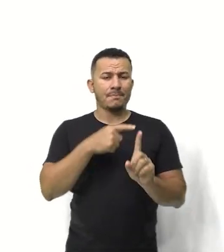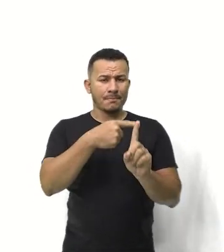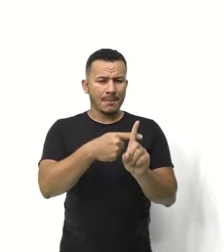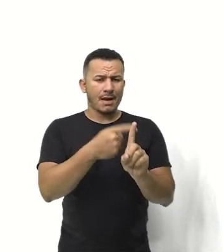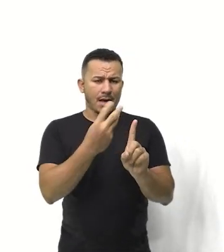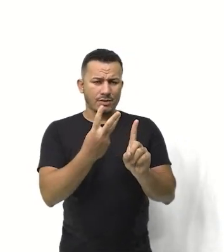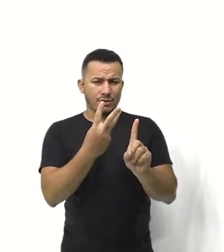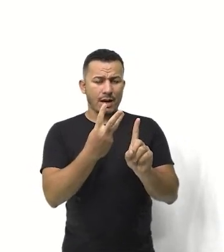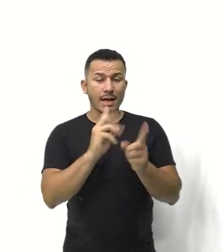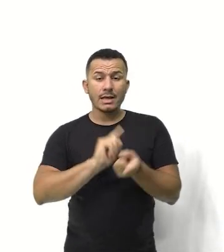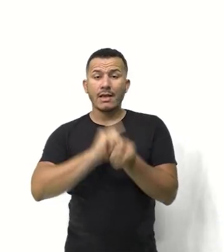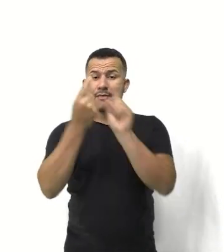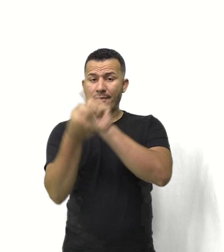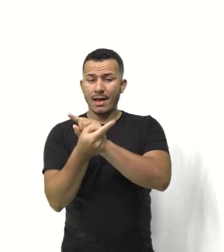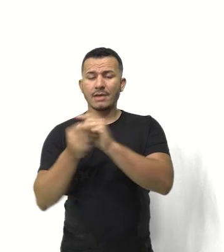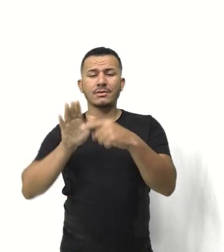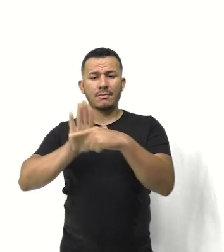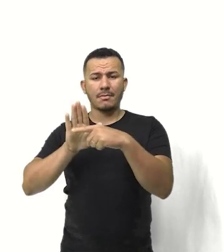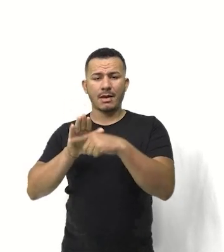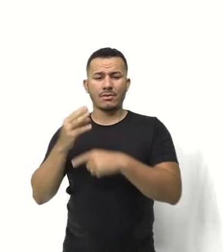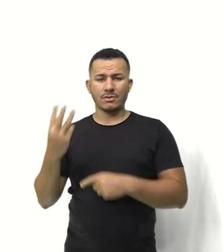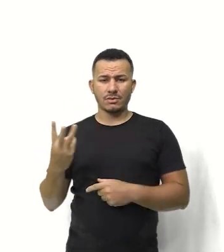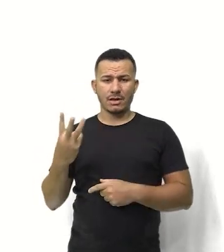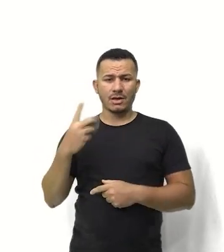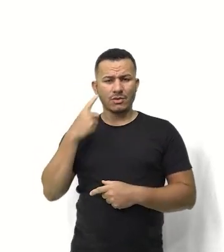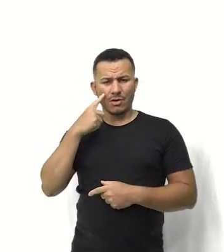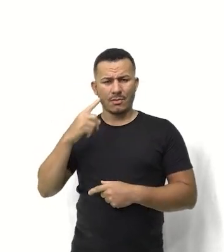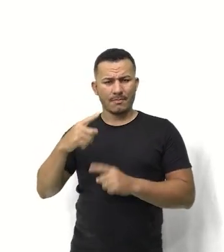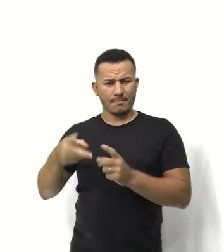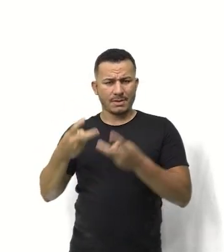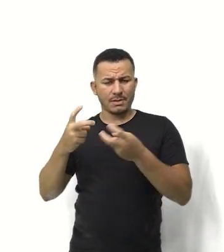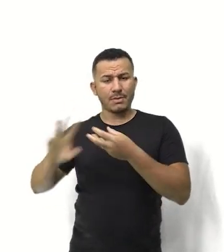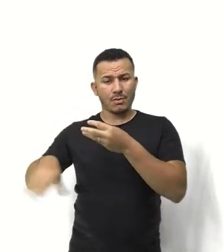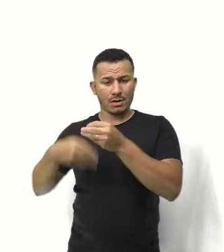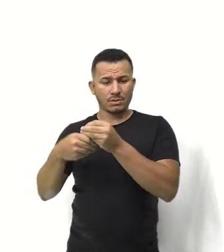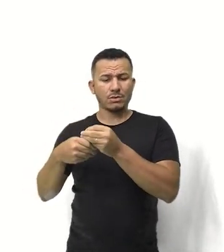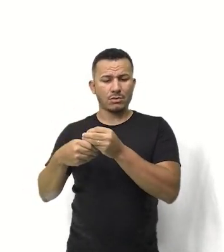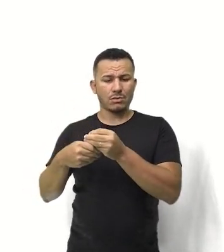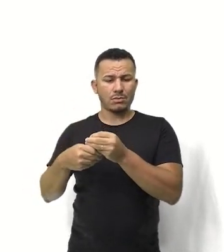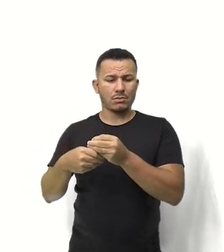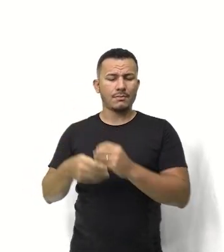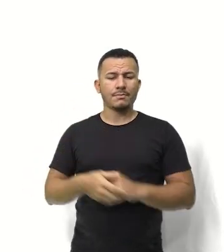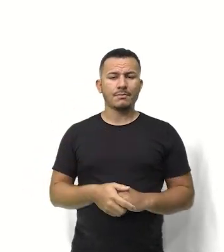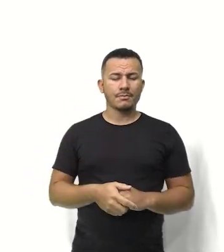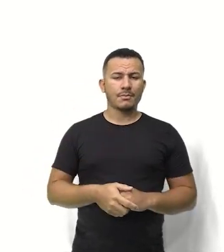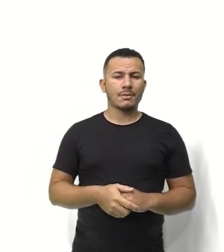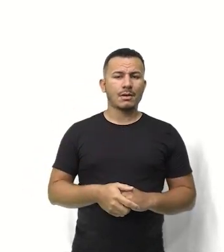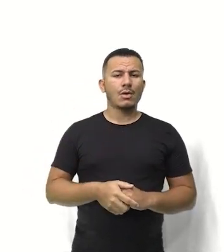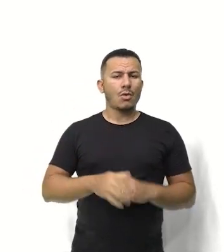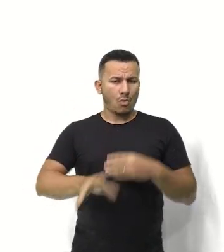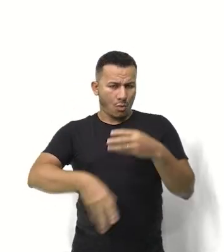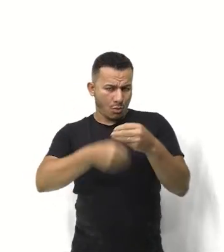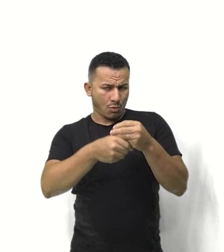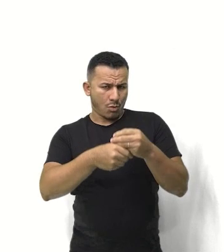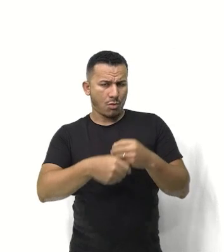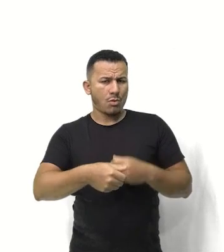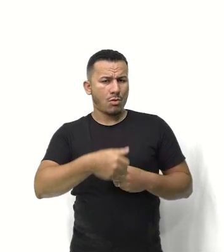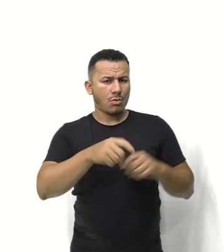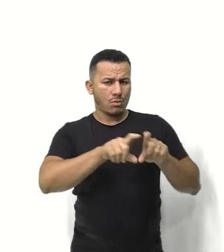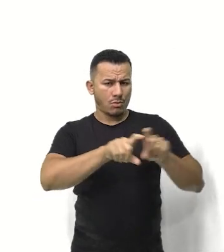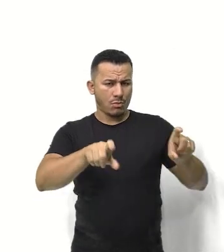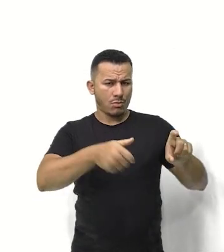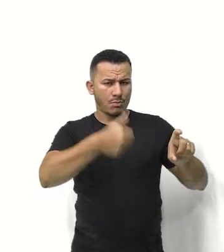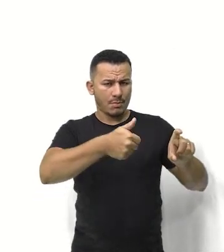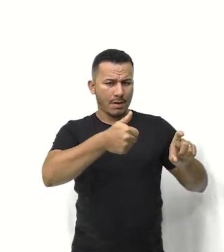o inverso de mais 3? Menos 3. Olha o que está sendo acrescentado. Então, se acrescentou no primeiro membro,